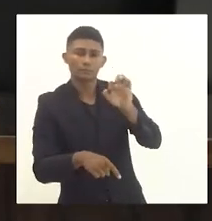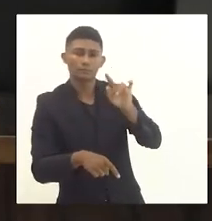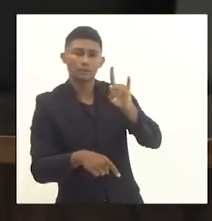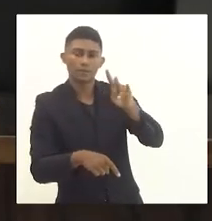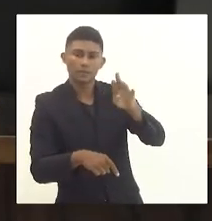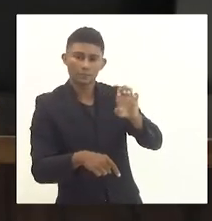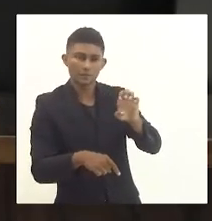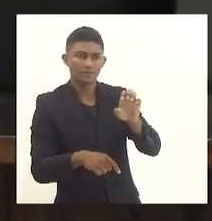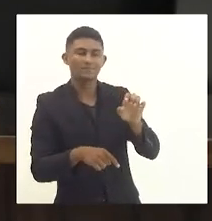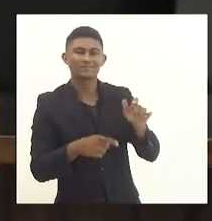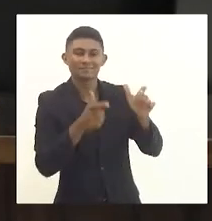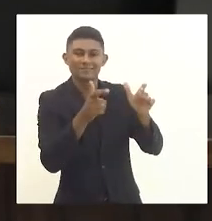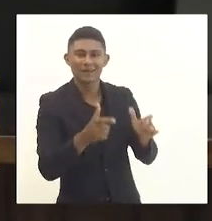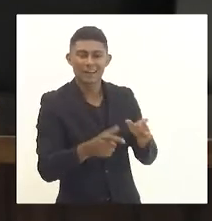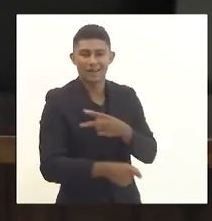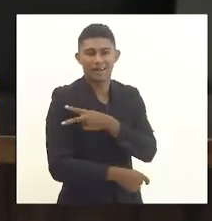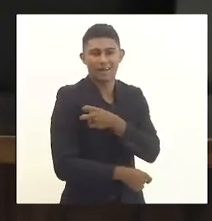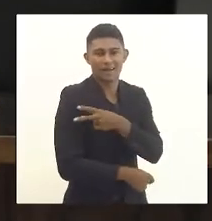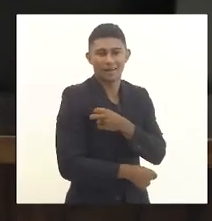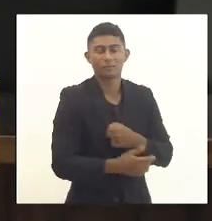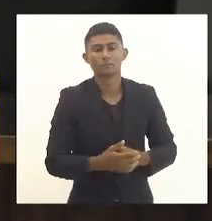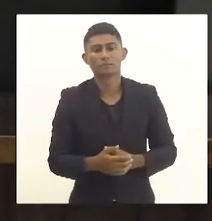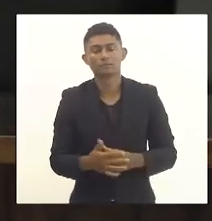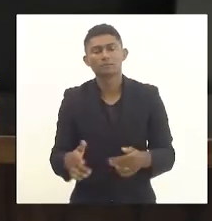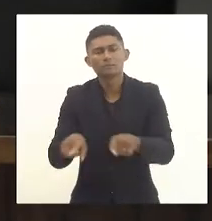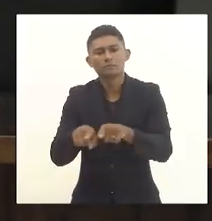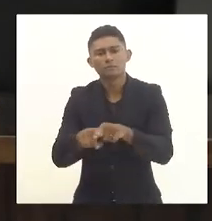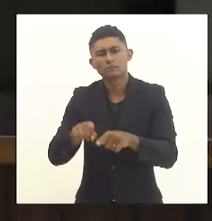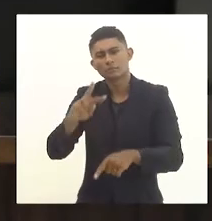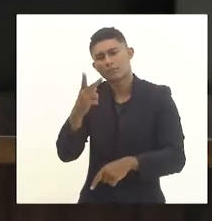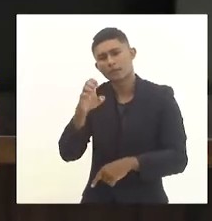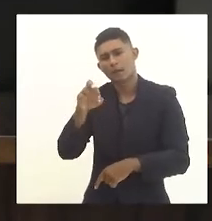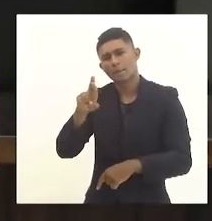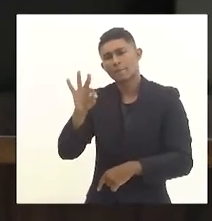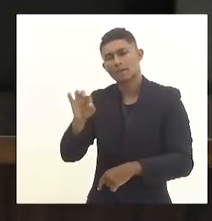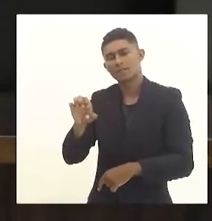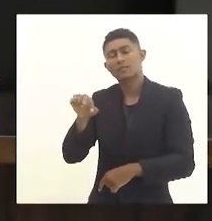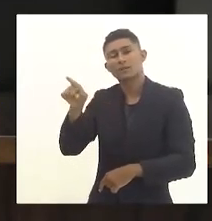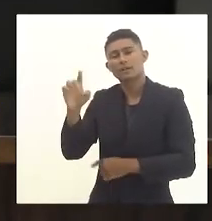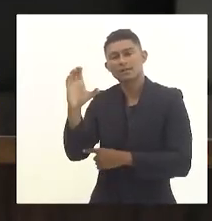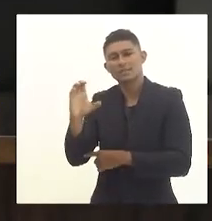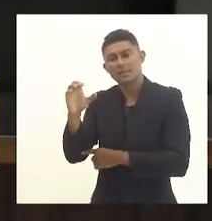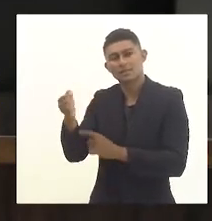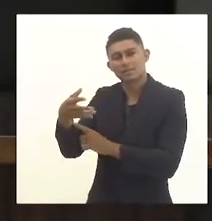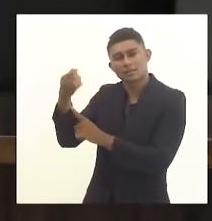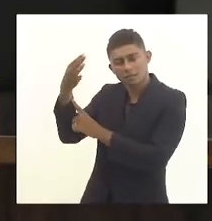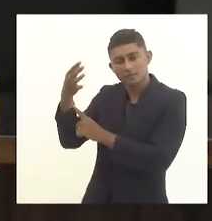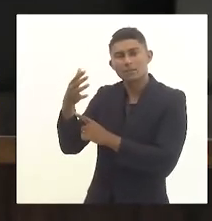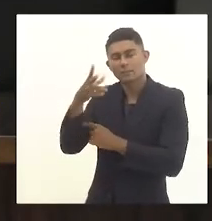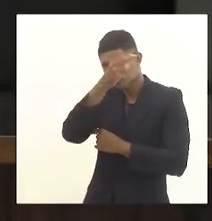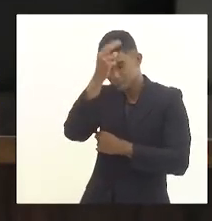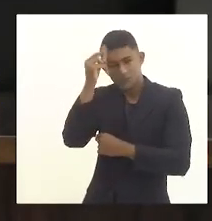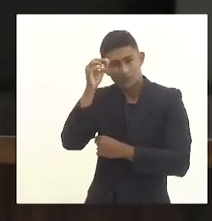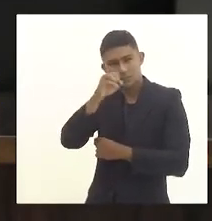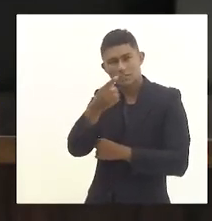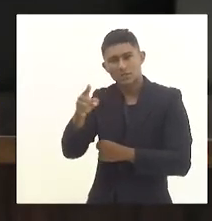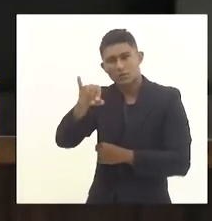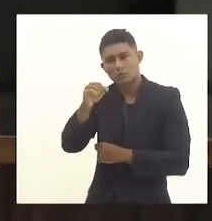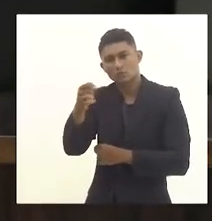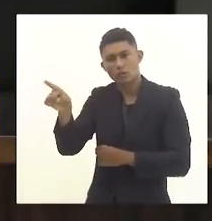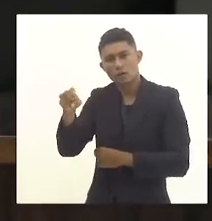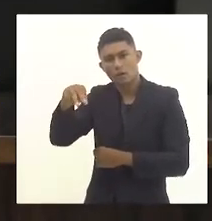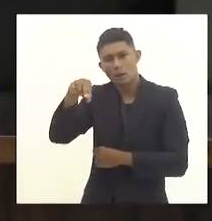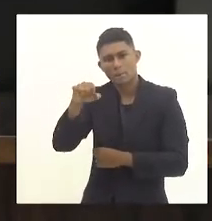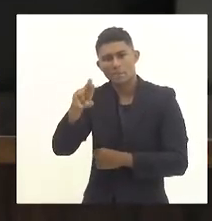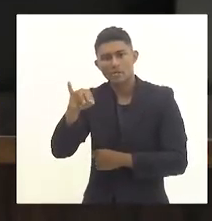de Arraial do Cabo. Herbert dos Santos, secretário municipal de Ciência e Tecnologia da Prefeitura de São João de Meriti.